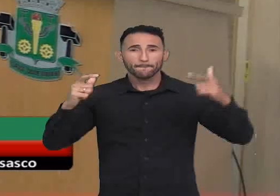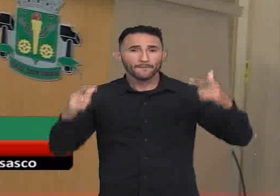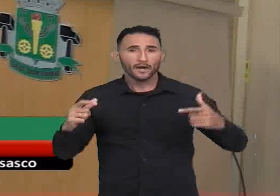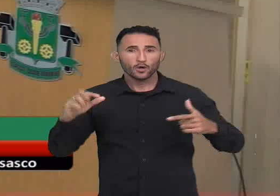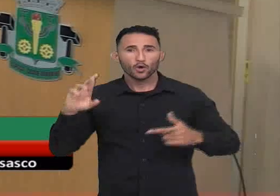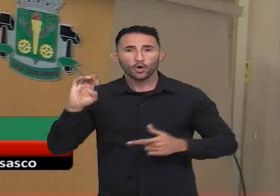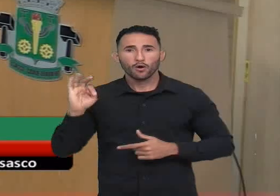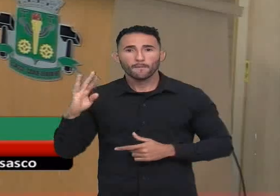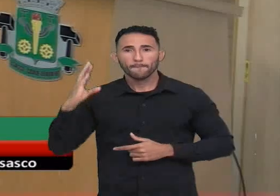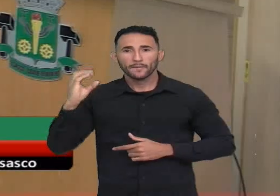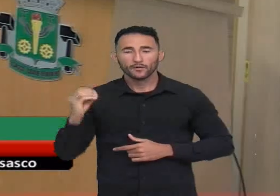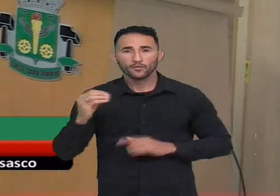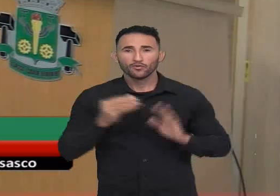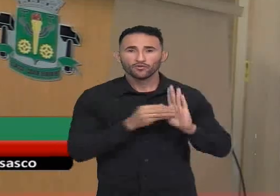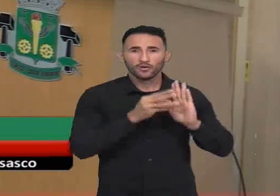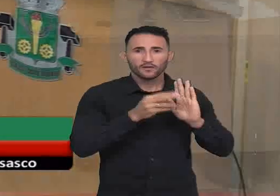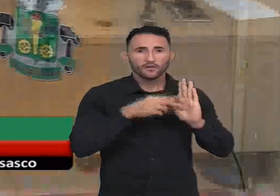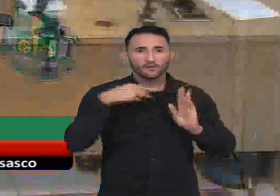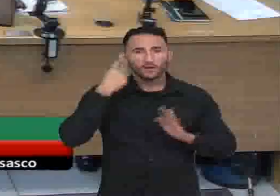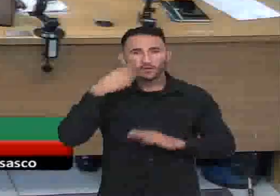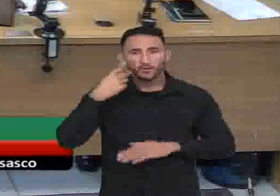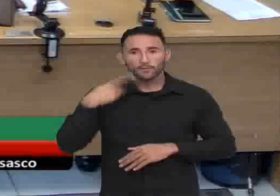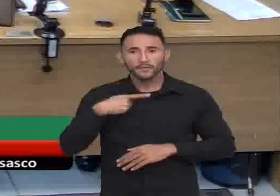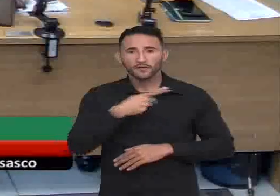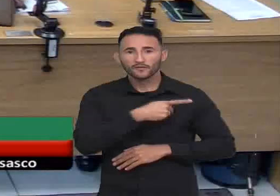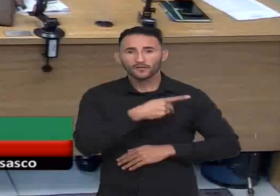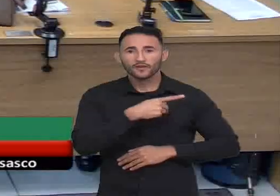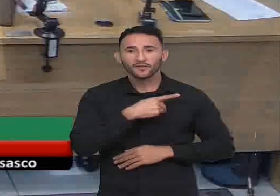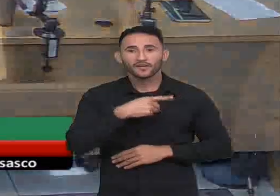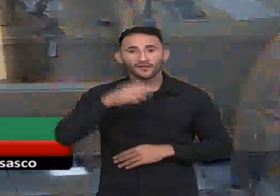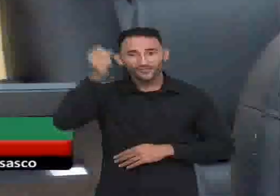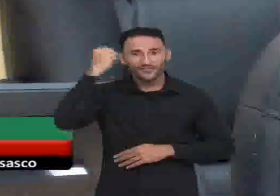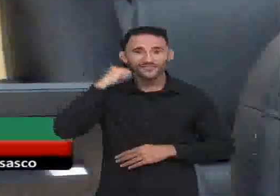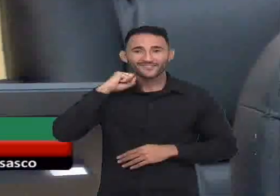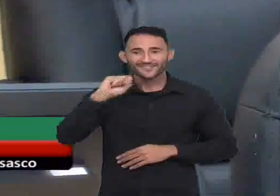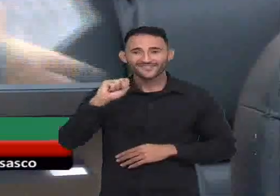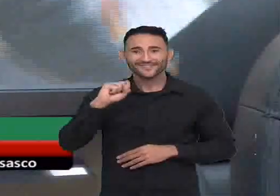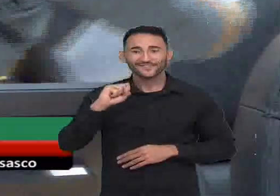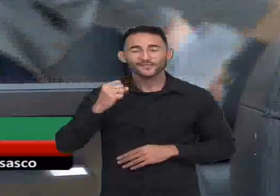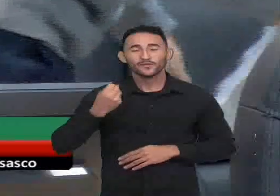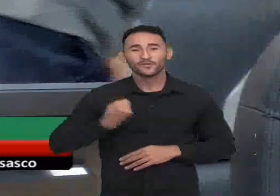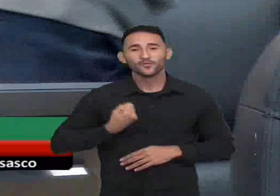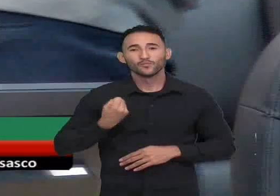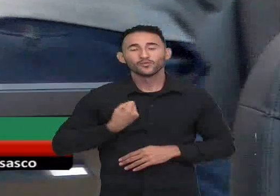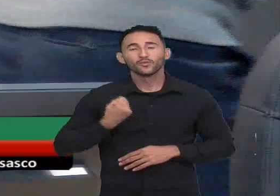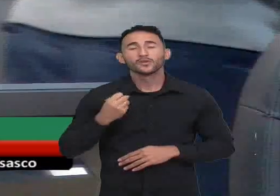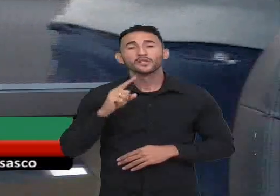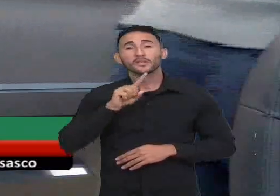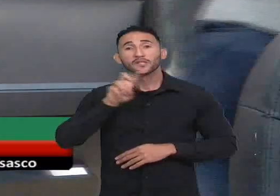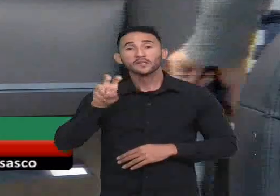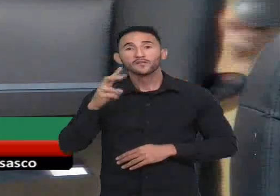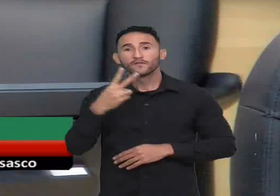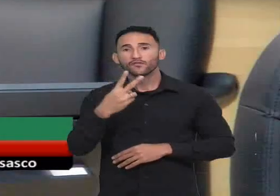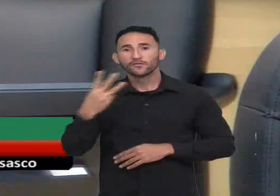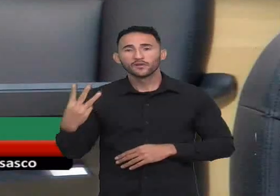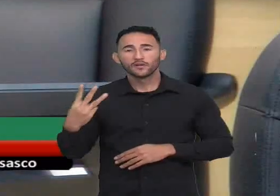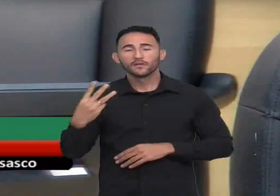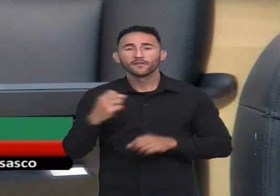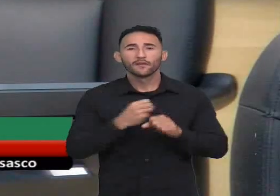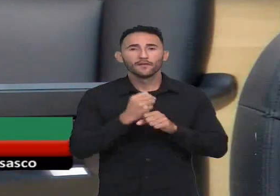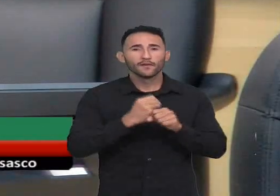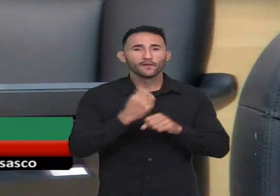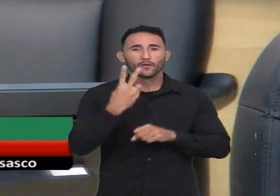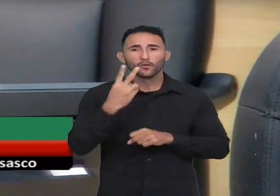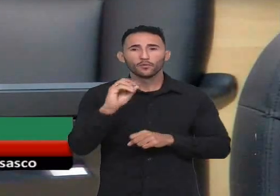Roberto. E indicação da vereadora pastora Cristiane Selegato. Indicação de número 1523 de